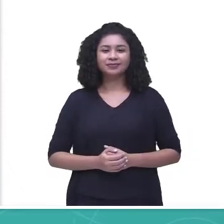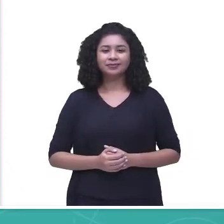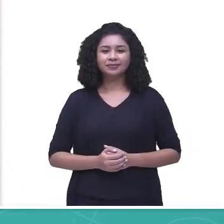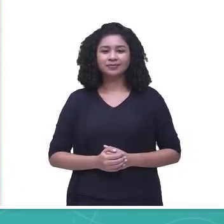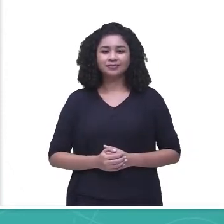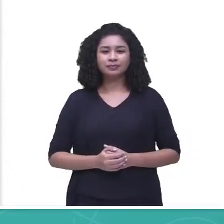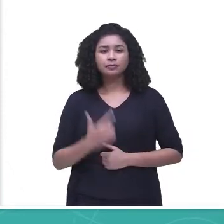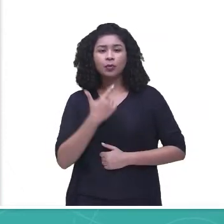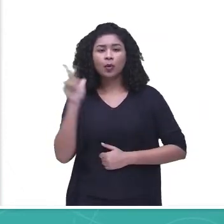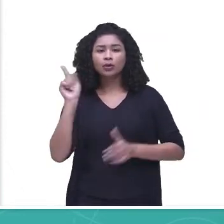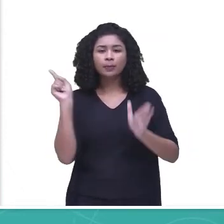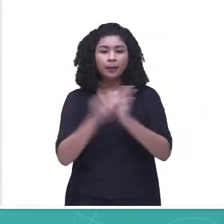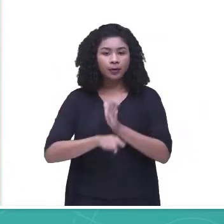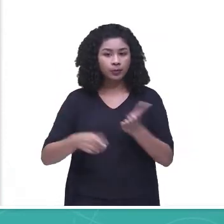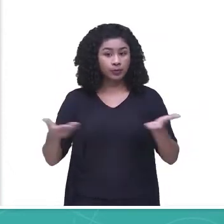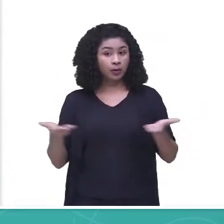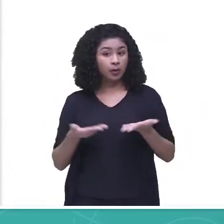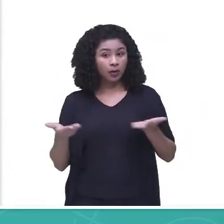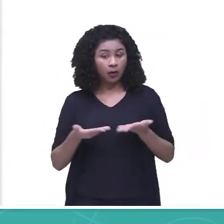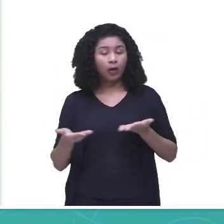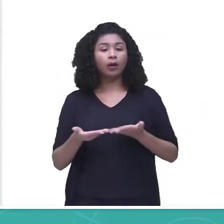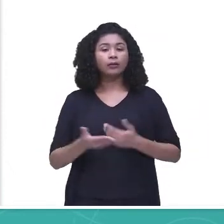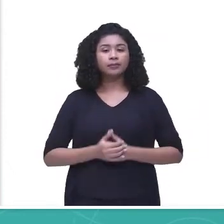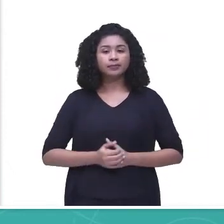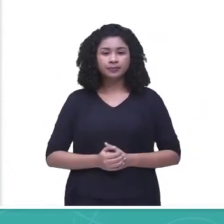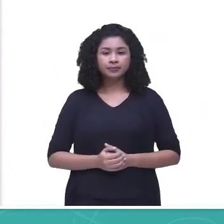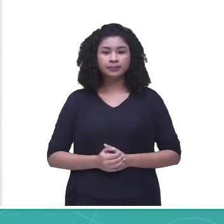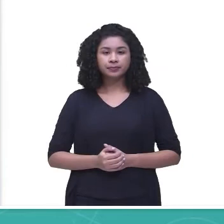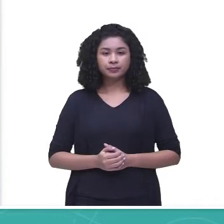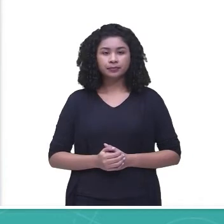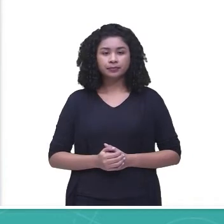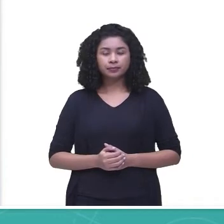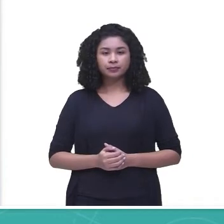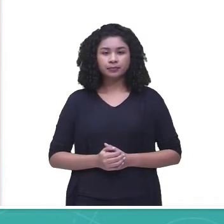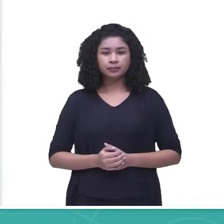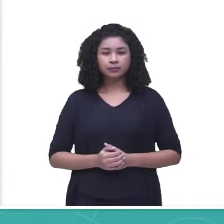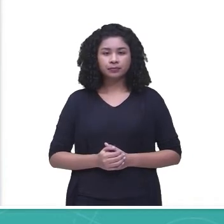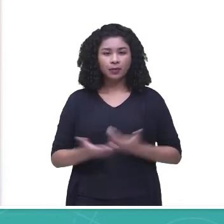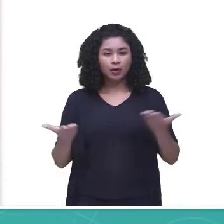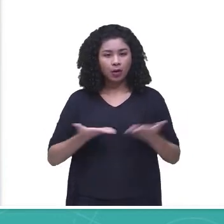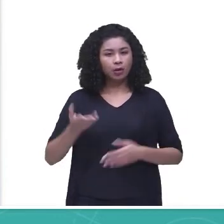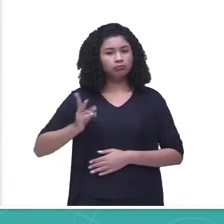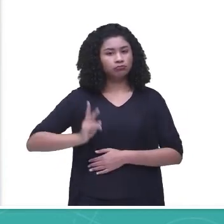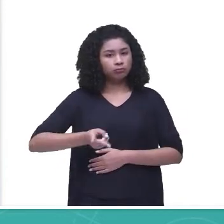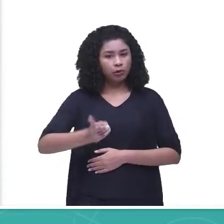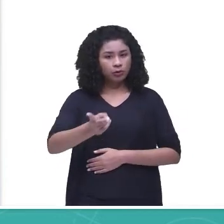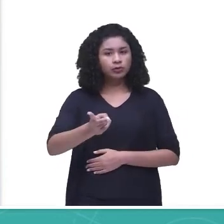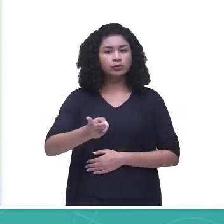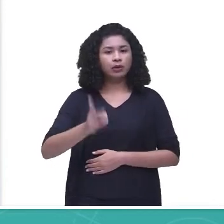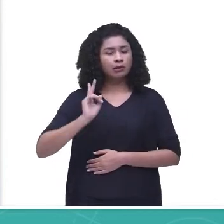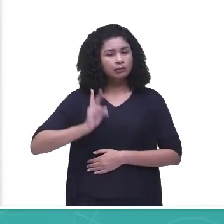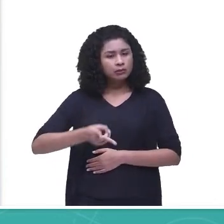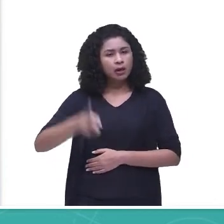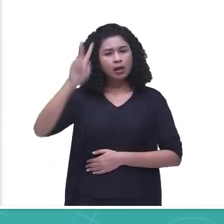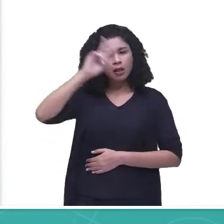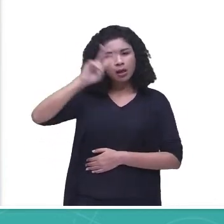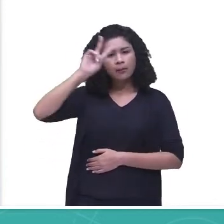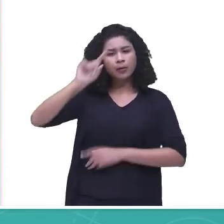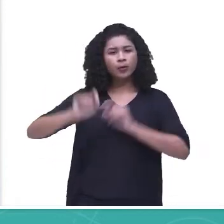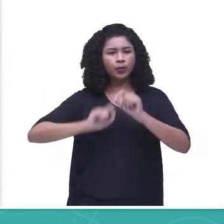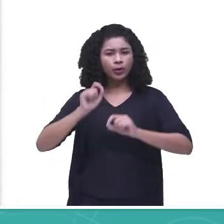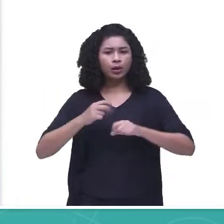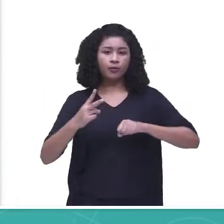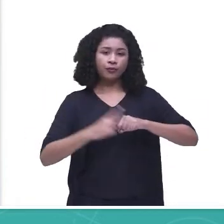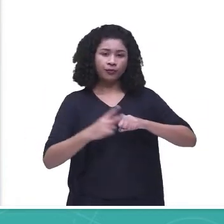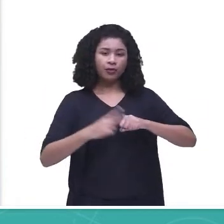Mais uma pergunta aí que a gente vai trabalhar bastante, então. No, I don't. Vamos dar sequência, então, sempre lembrando que o verbo vai ter sempre